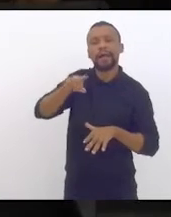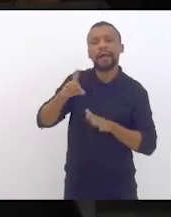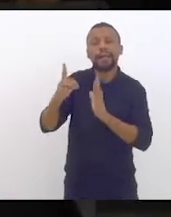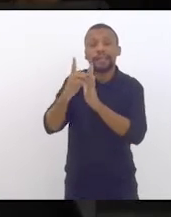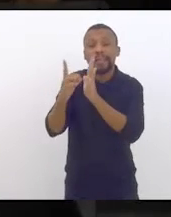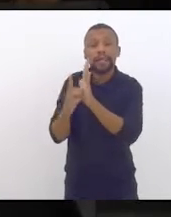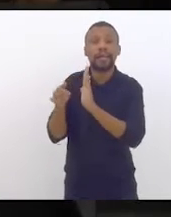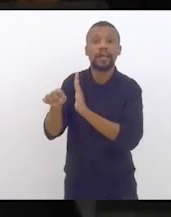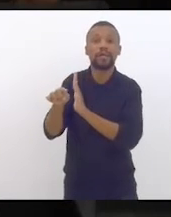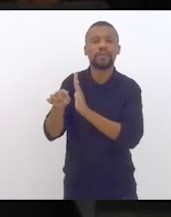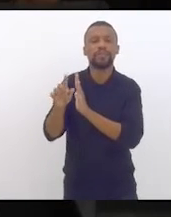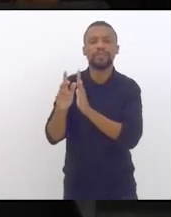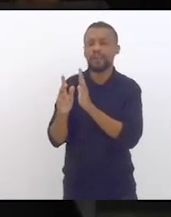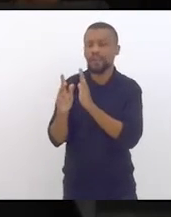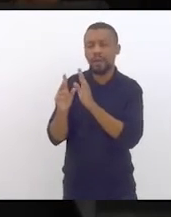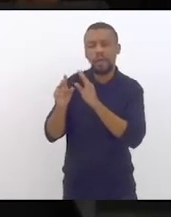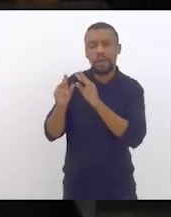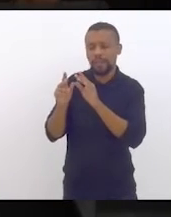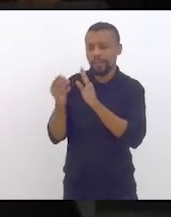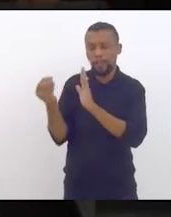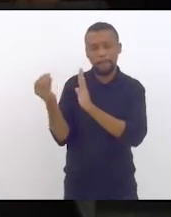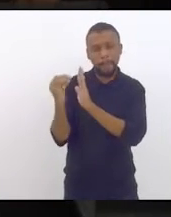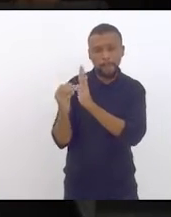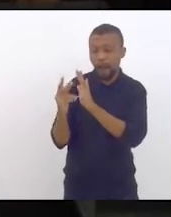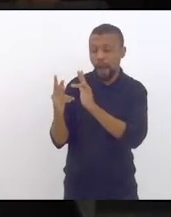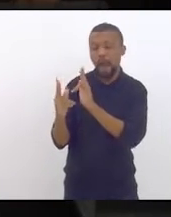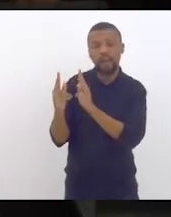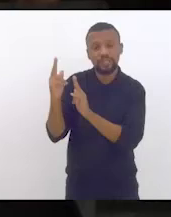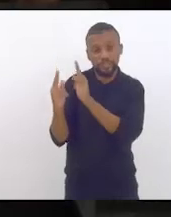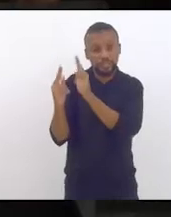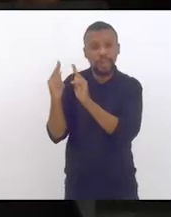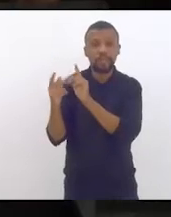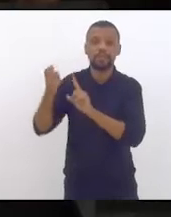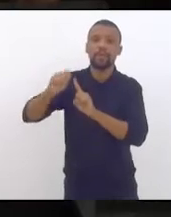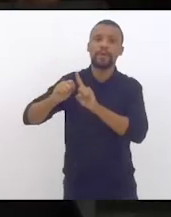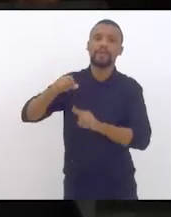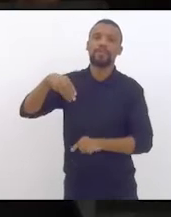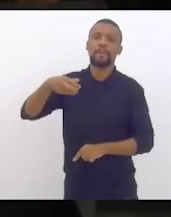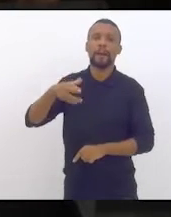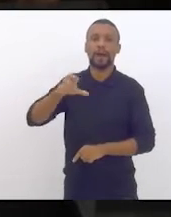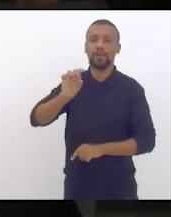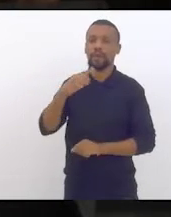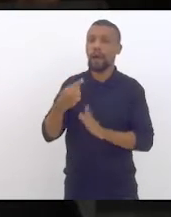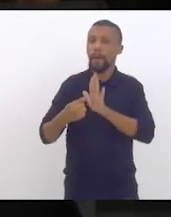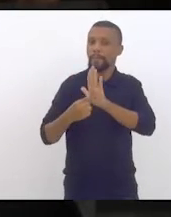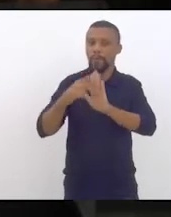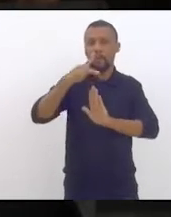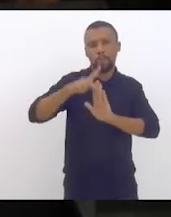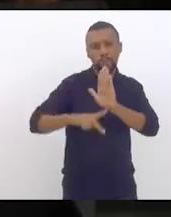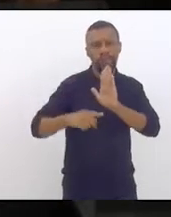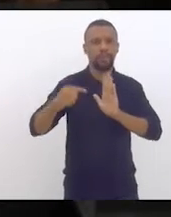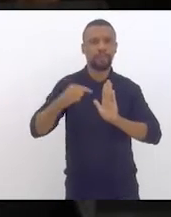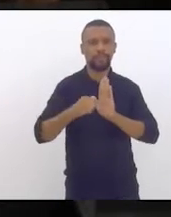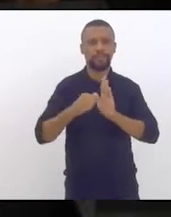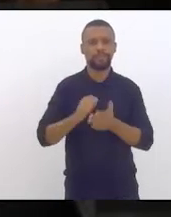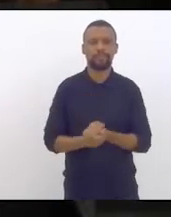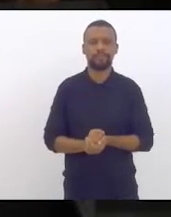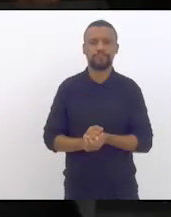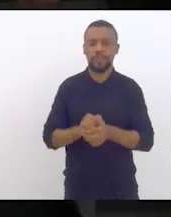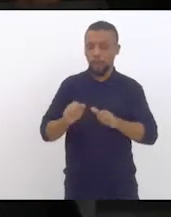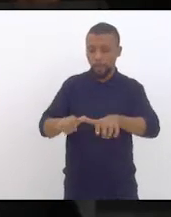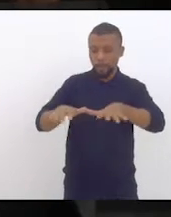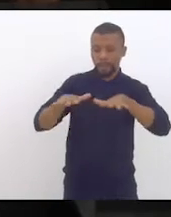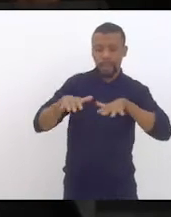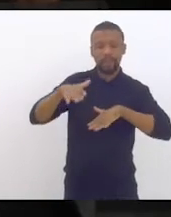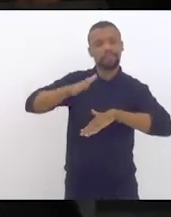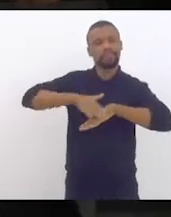editado em março apresentamos o projeto quem vai decidir Esse é o